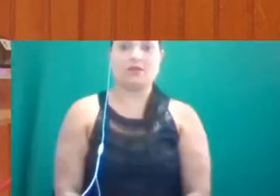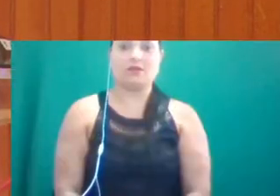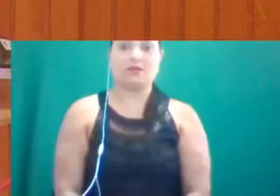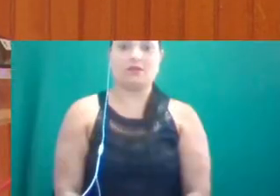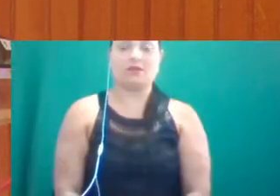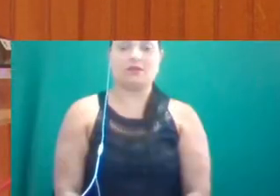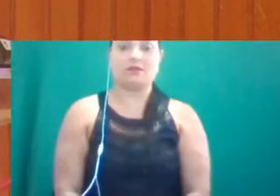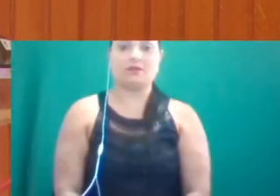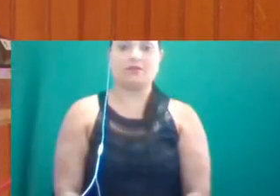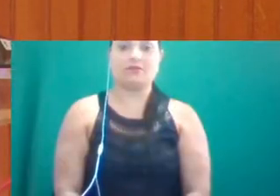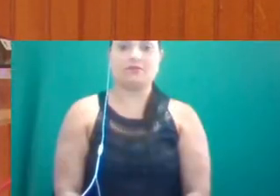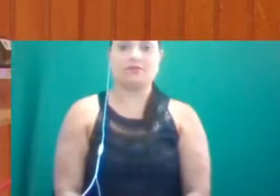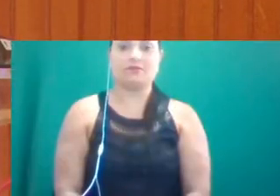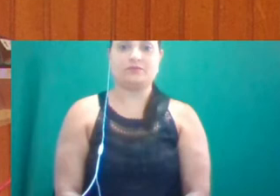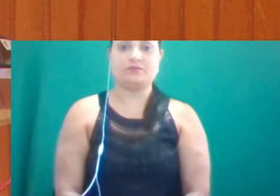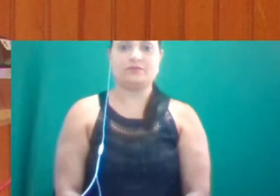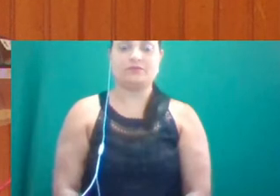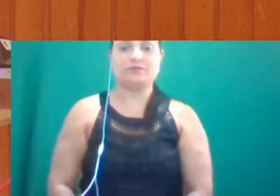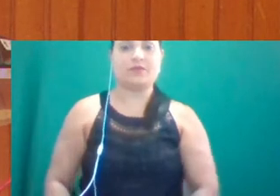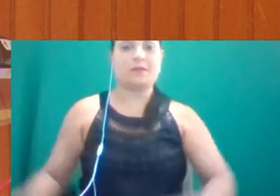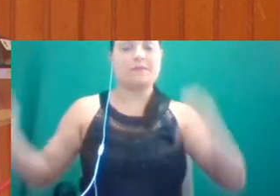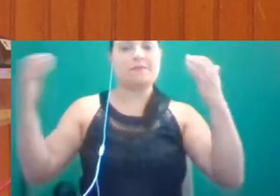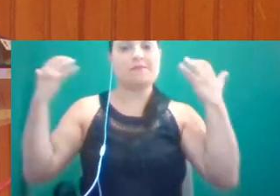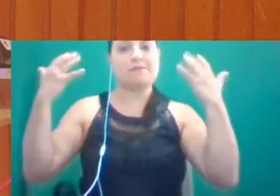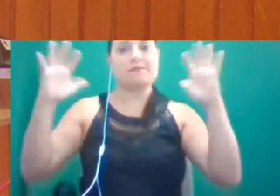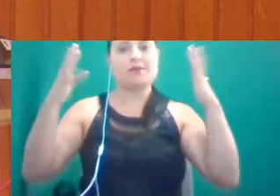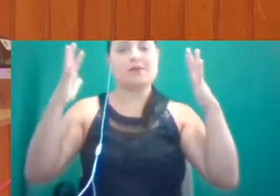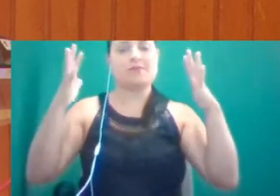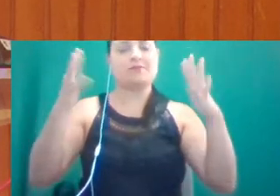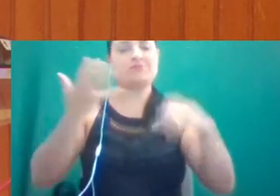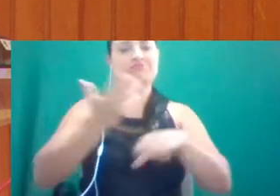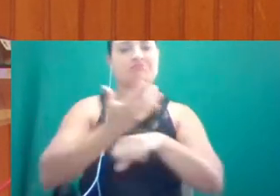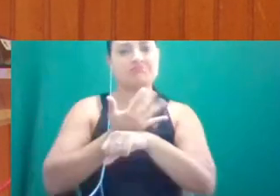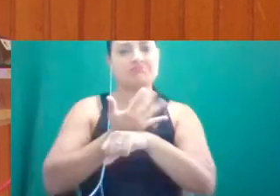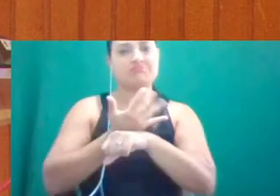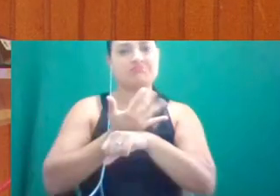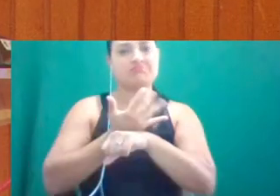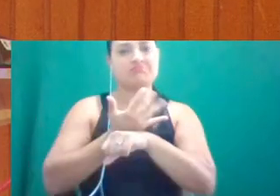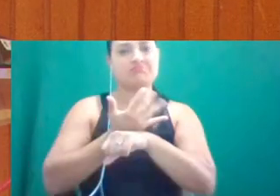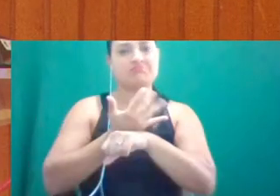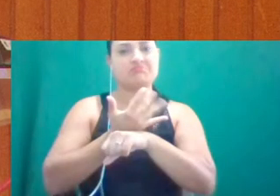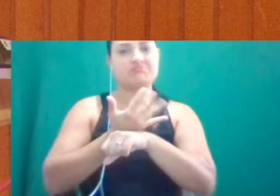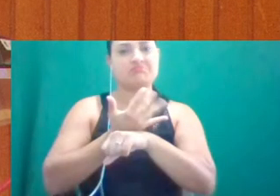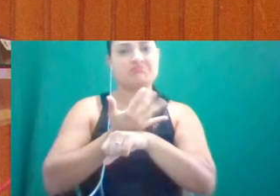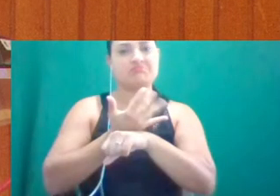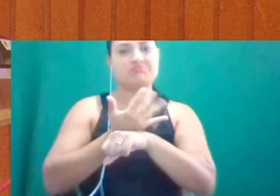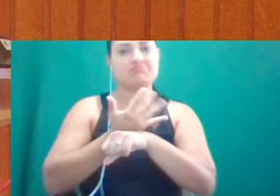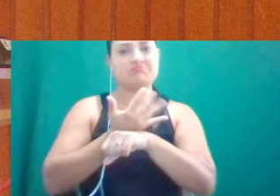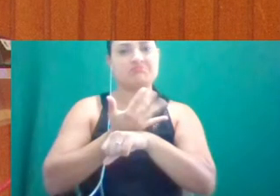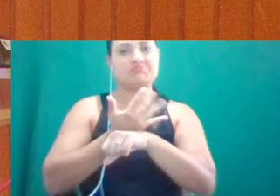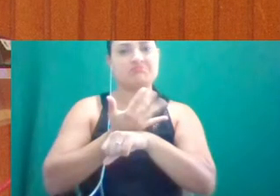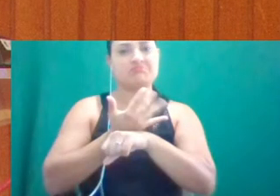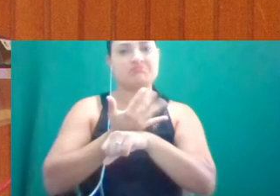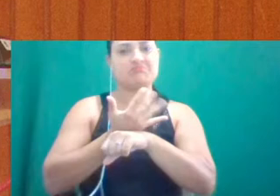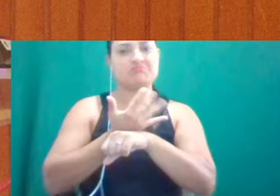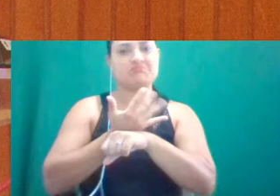mais uma vez a Universidade Federal Rural de Pernambuco, parabenizados pela bela e justa